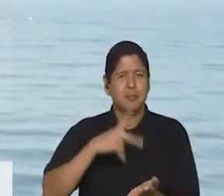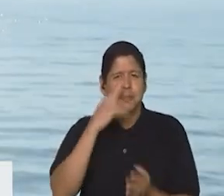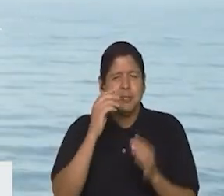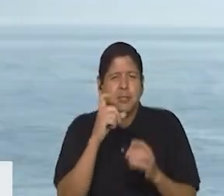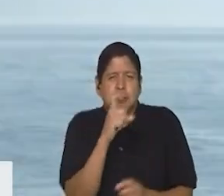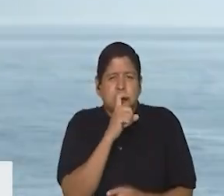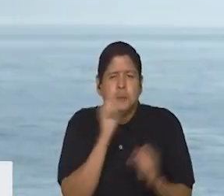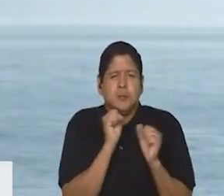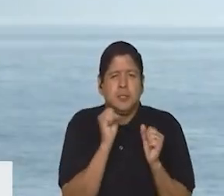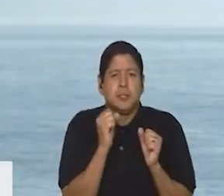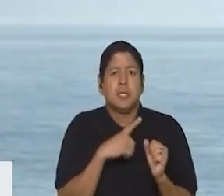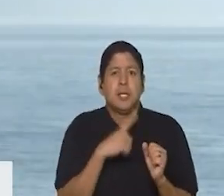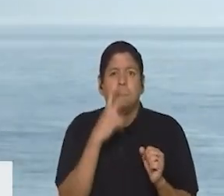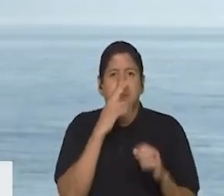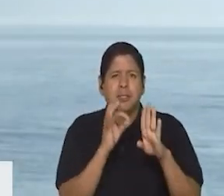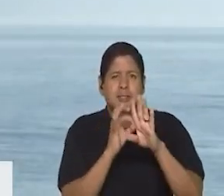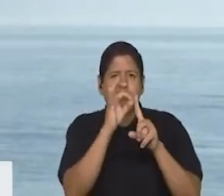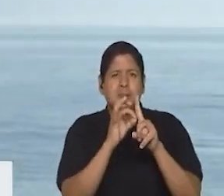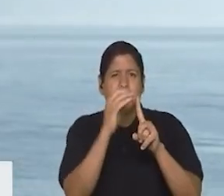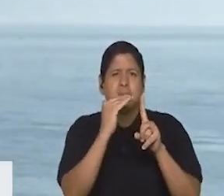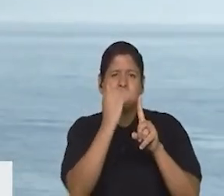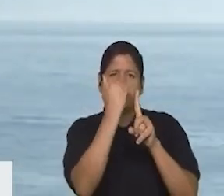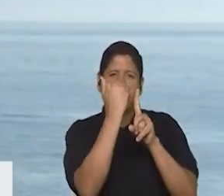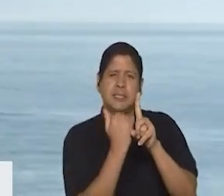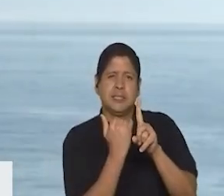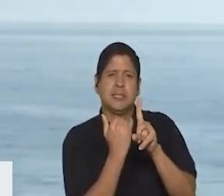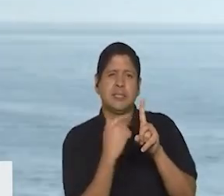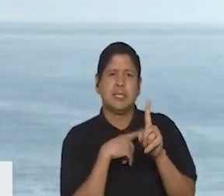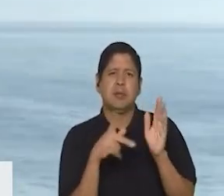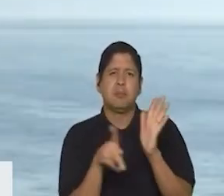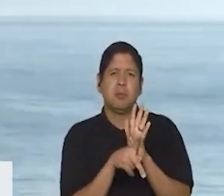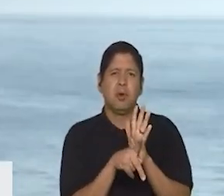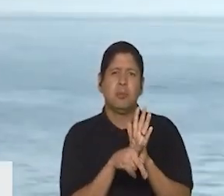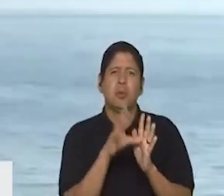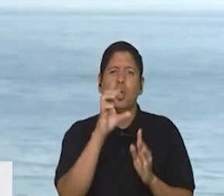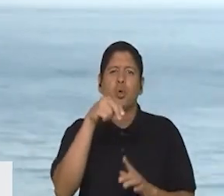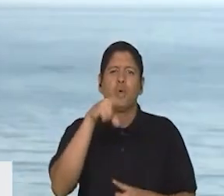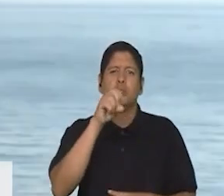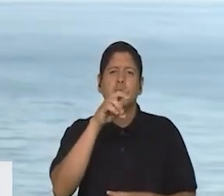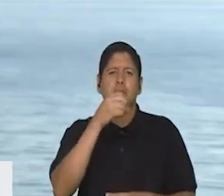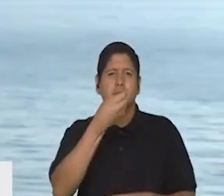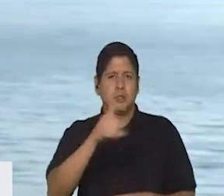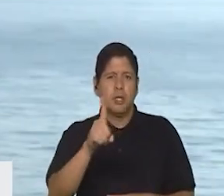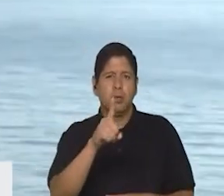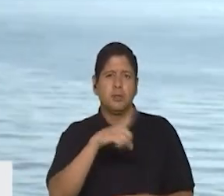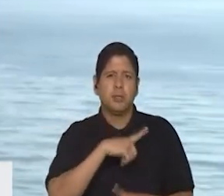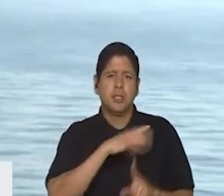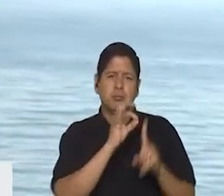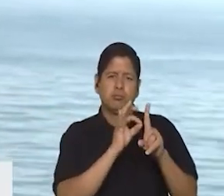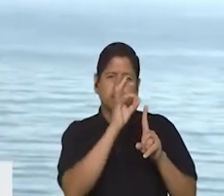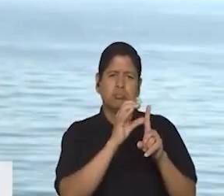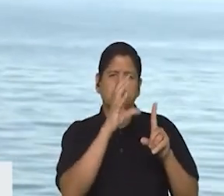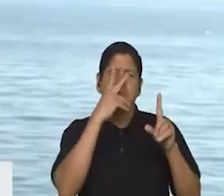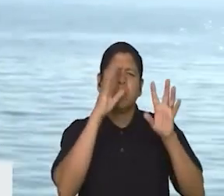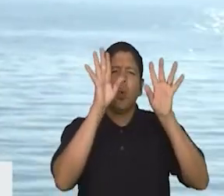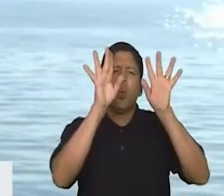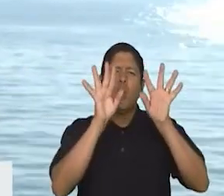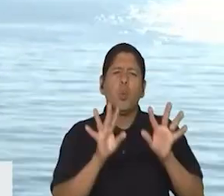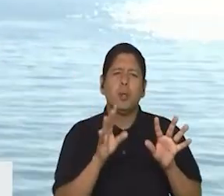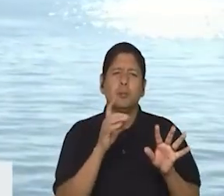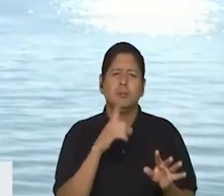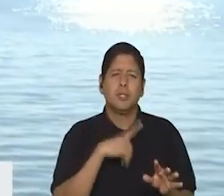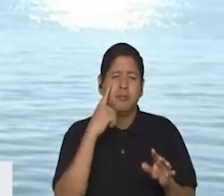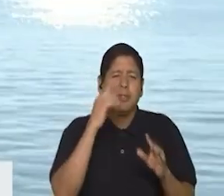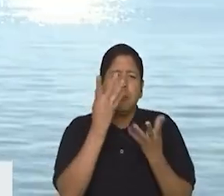frio, essa temperatura, a gente chama que ela atinge a temperatura de condensação, ou temperatura do ponto de orvalho. E às vezes formam